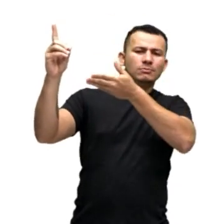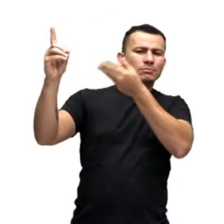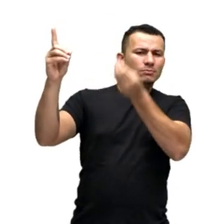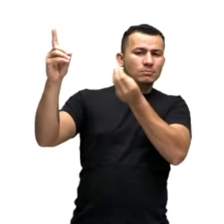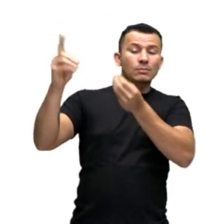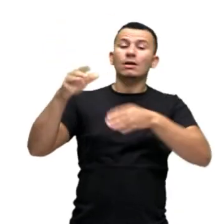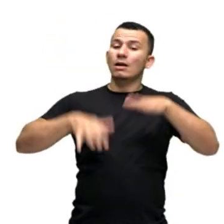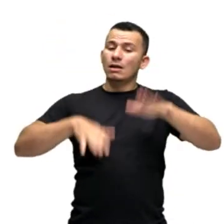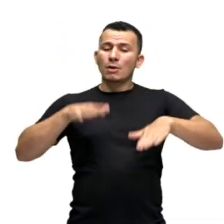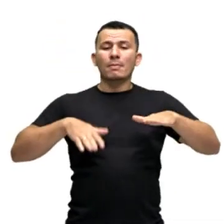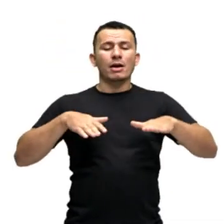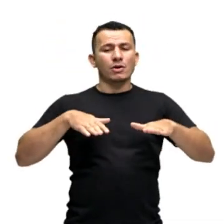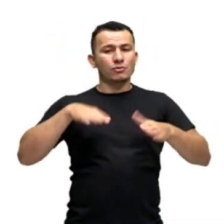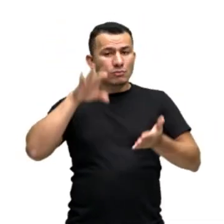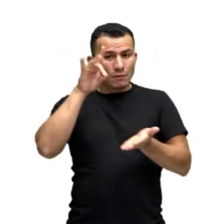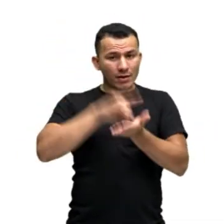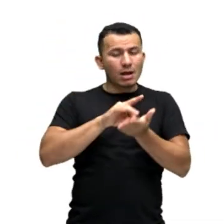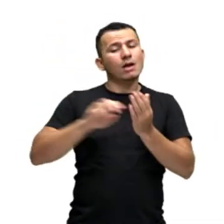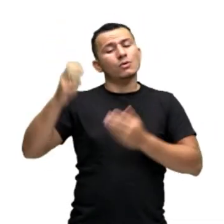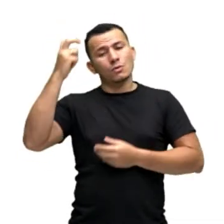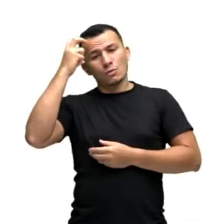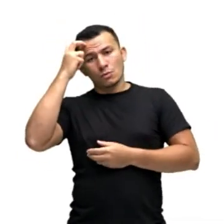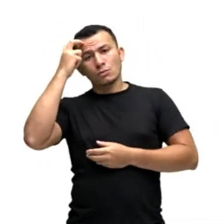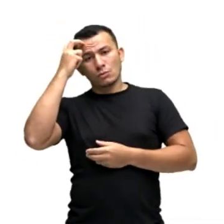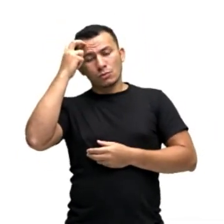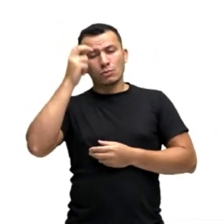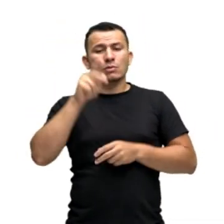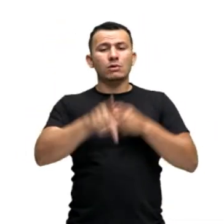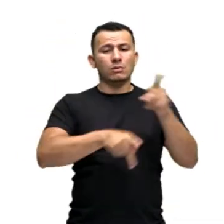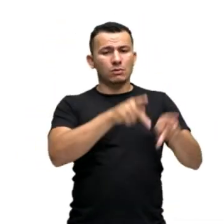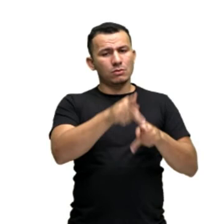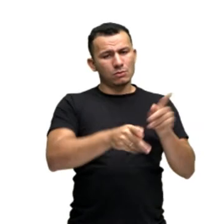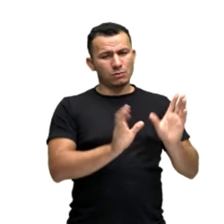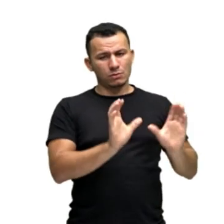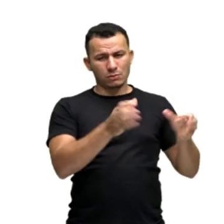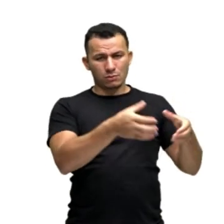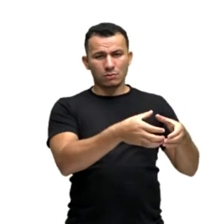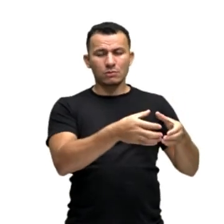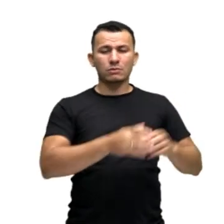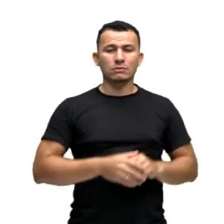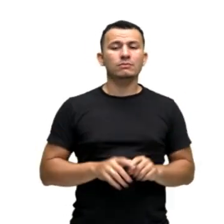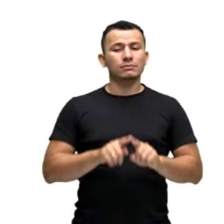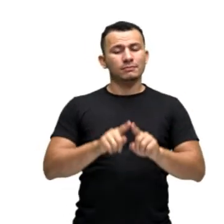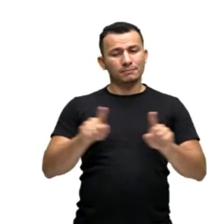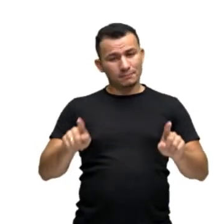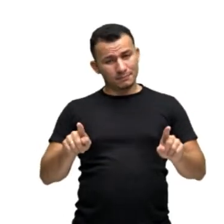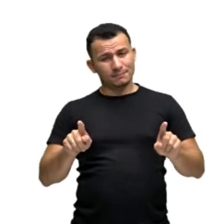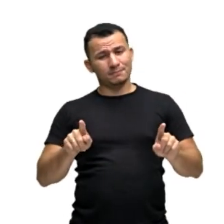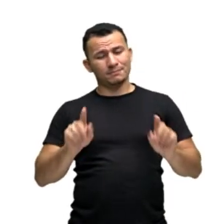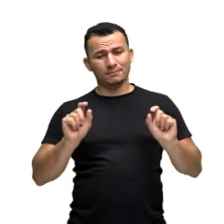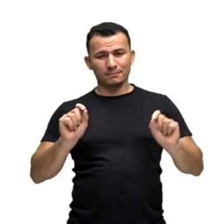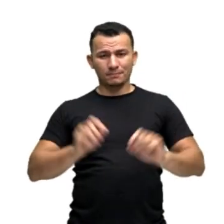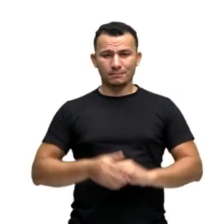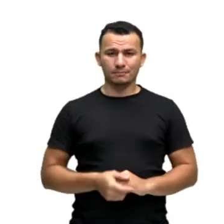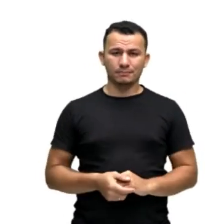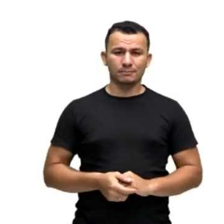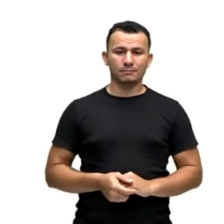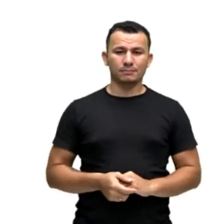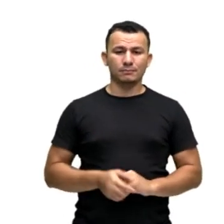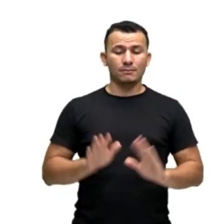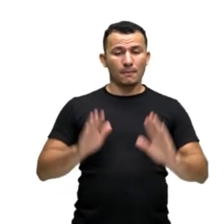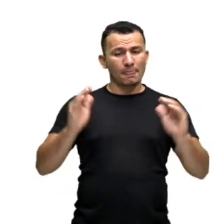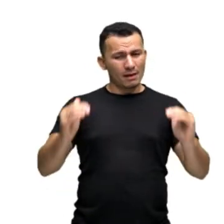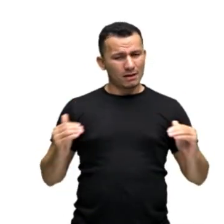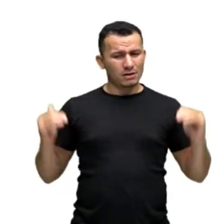dependendo da realidade e cultura dos povos mas a superioridade